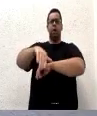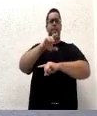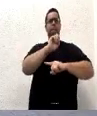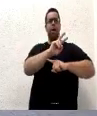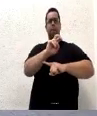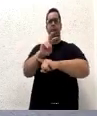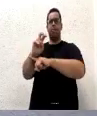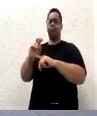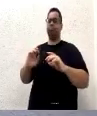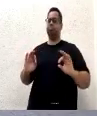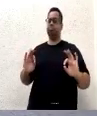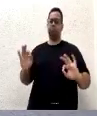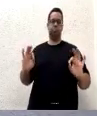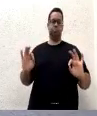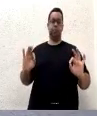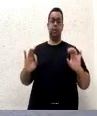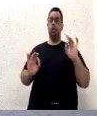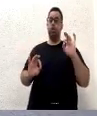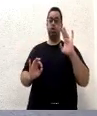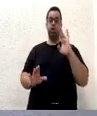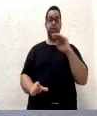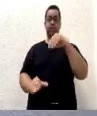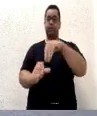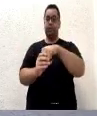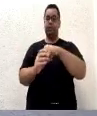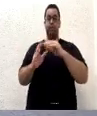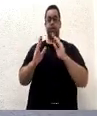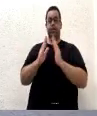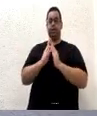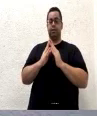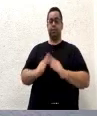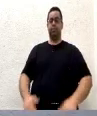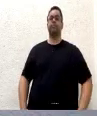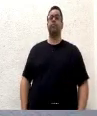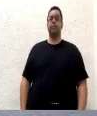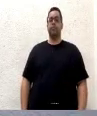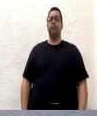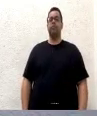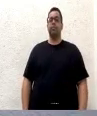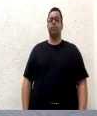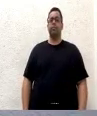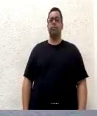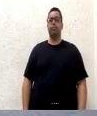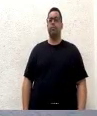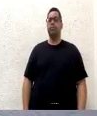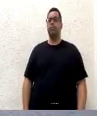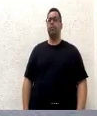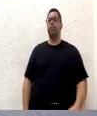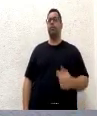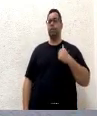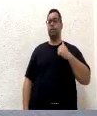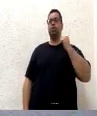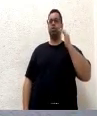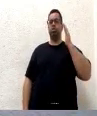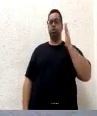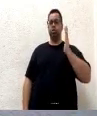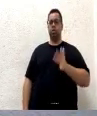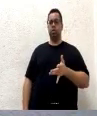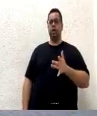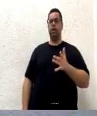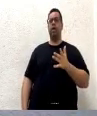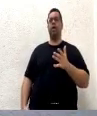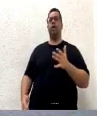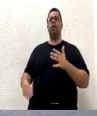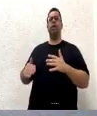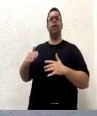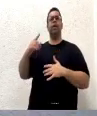tem que nebulizar dentro da residência. Nós já desencadeamos essa estratégia esse ano, ano passado também, como